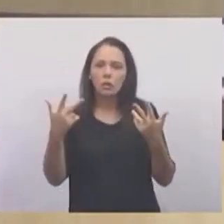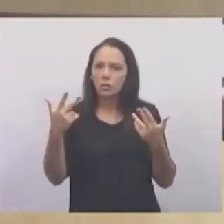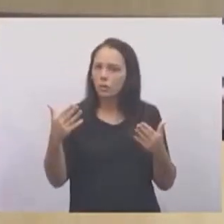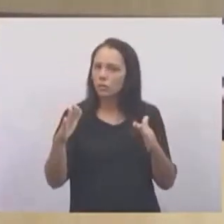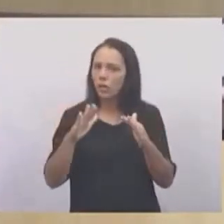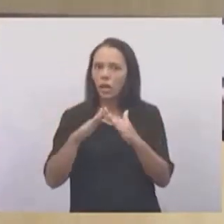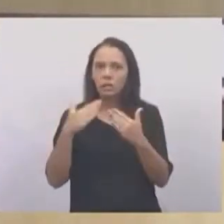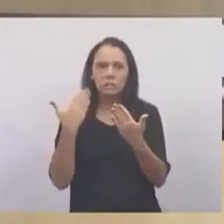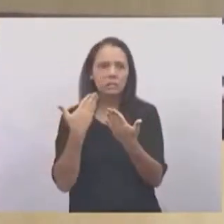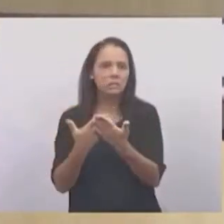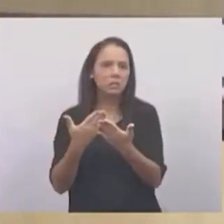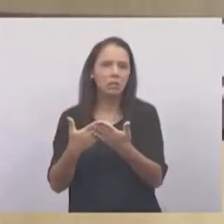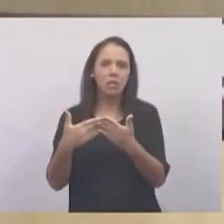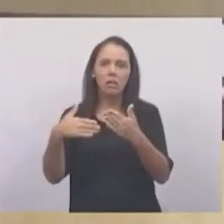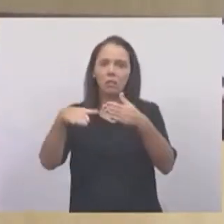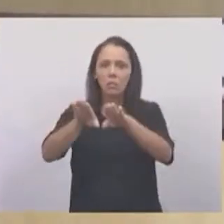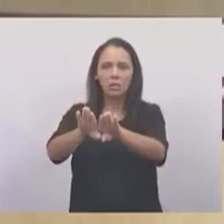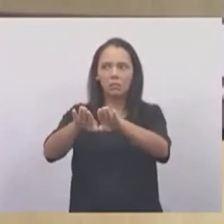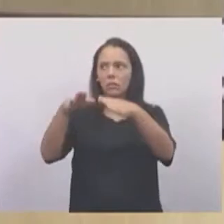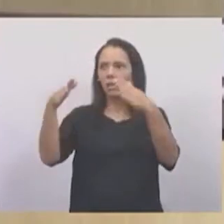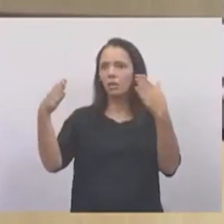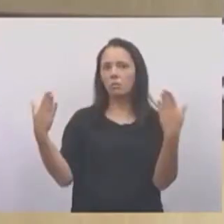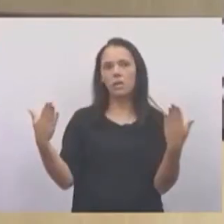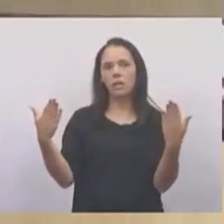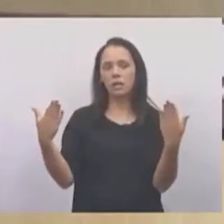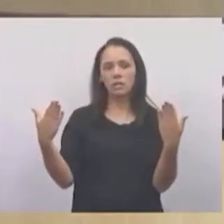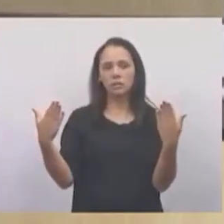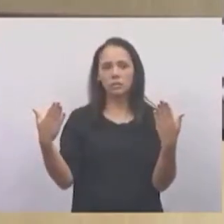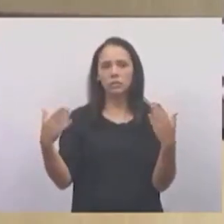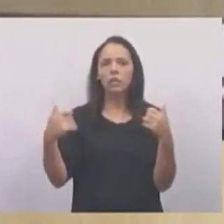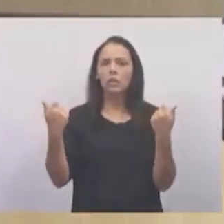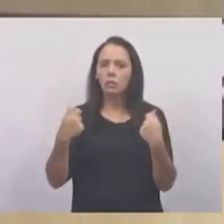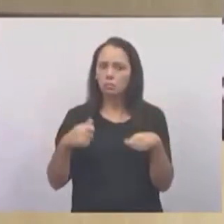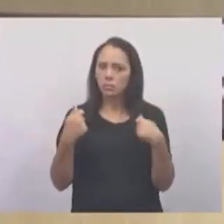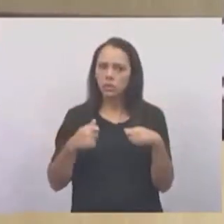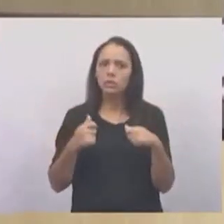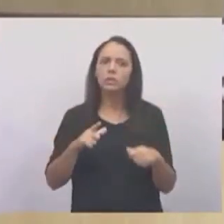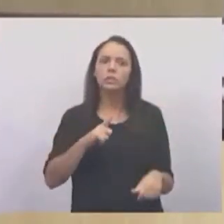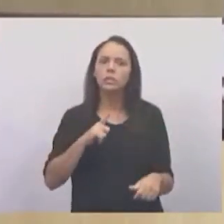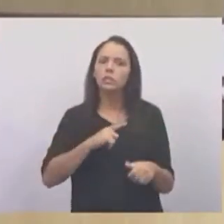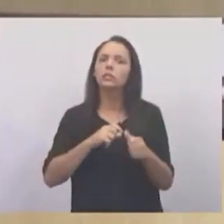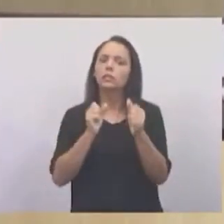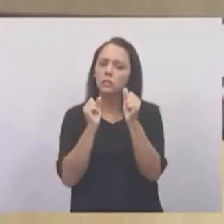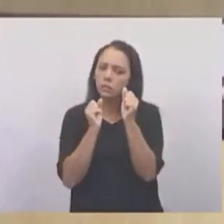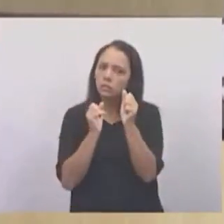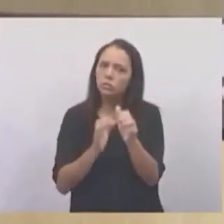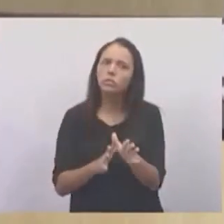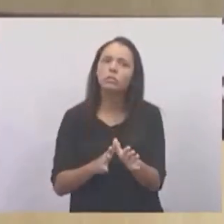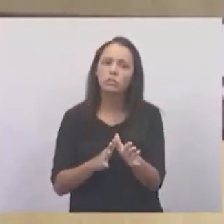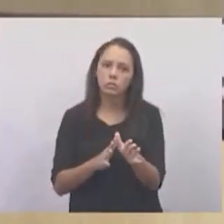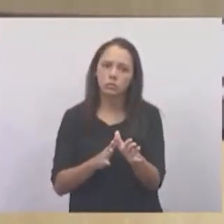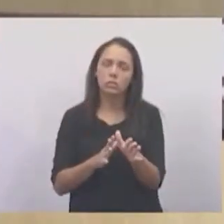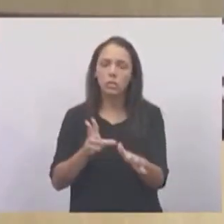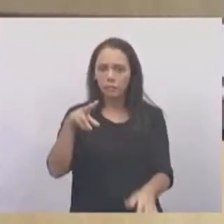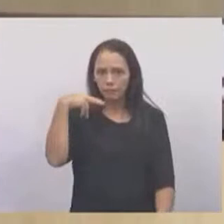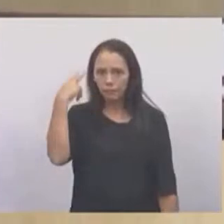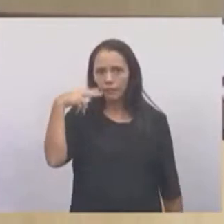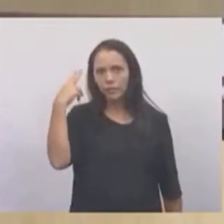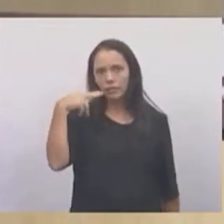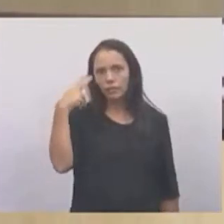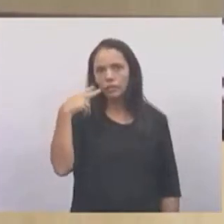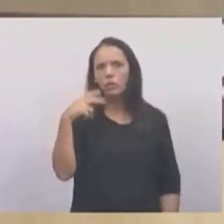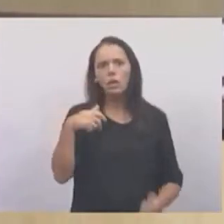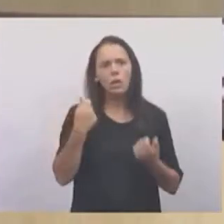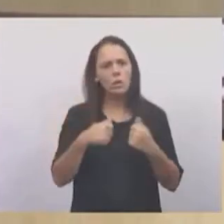portão aberto. Então a gente precisa tomar algumas ações aqui como vereador dessa cidade. A gente